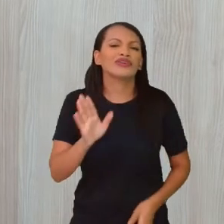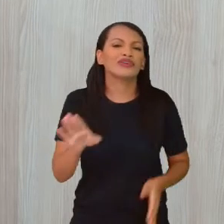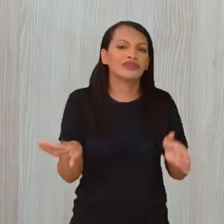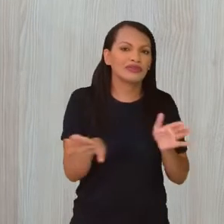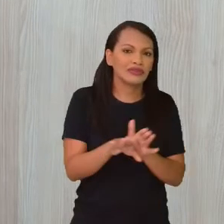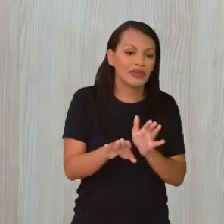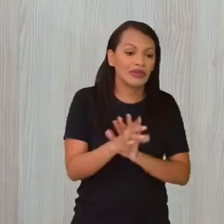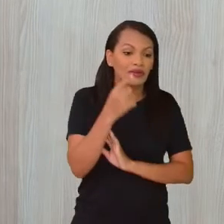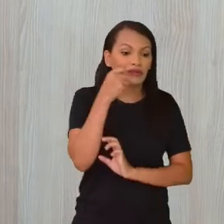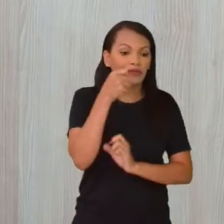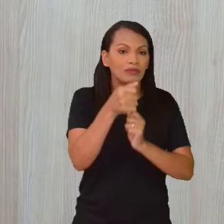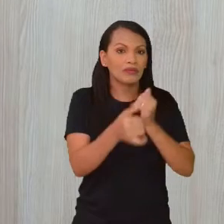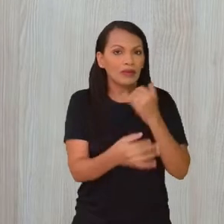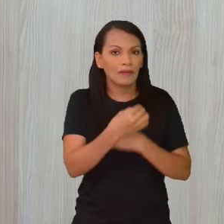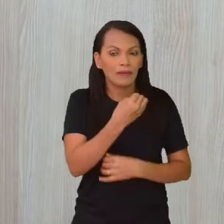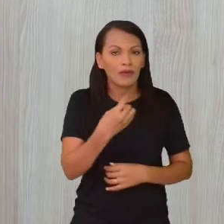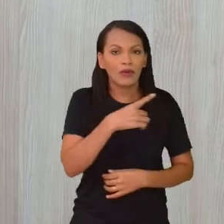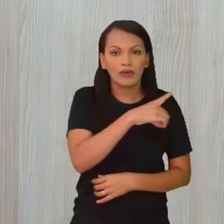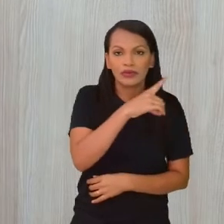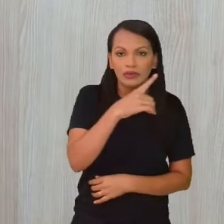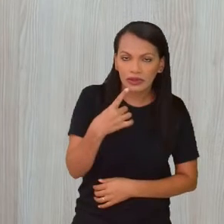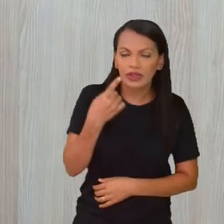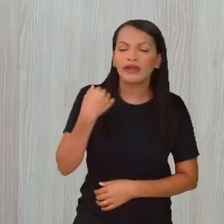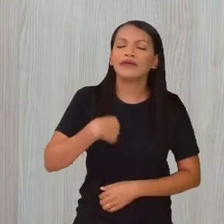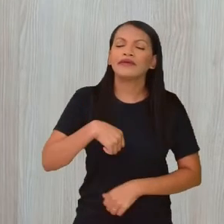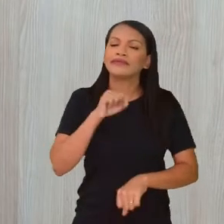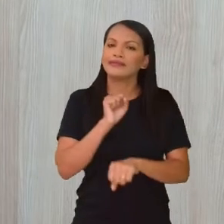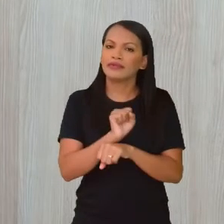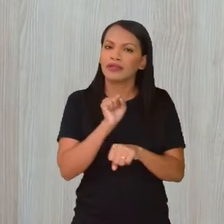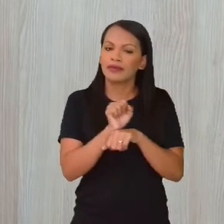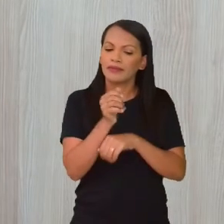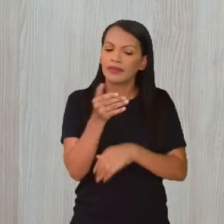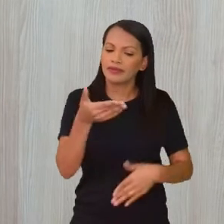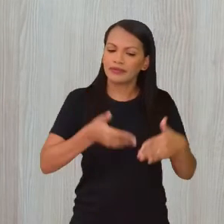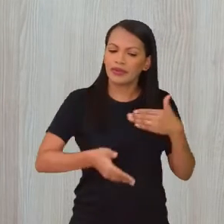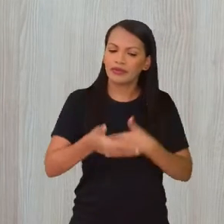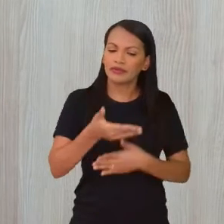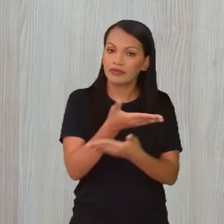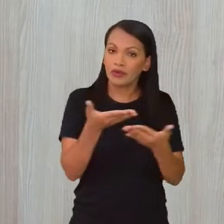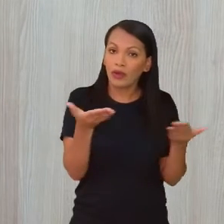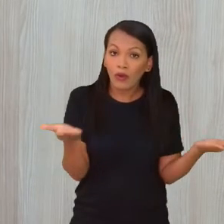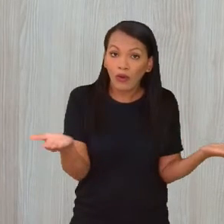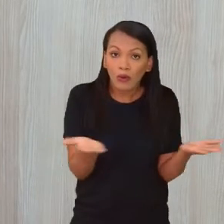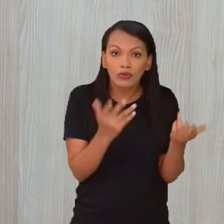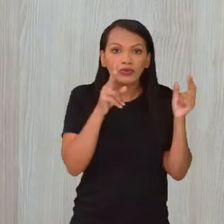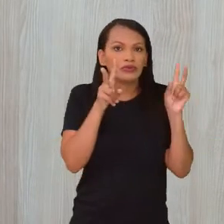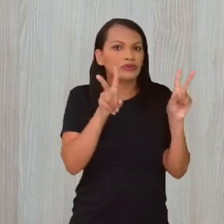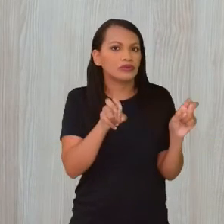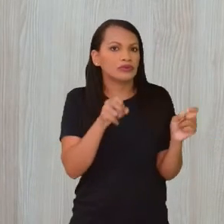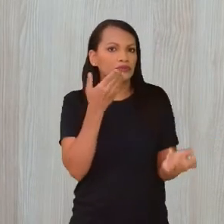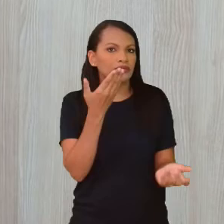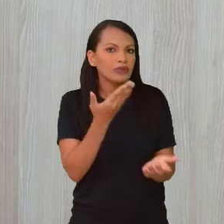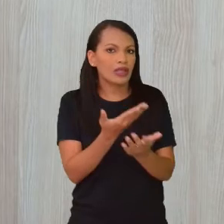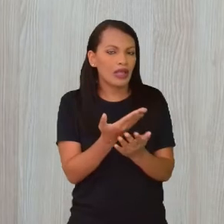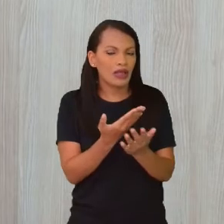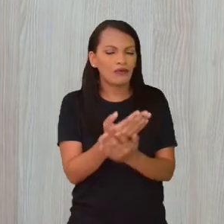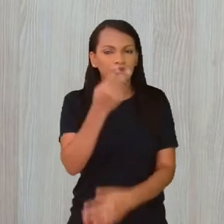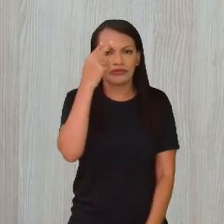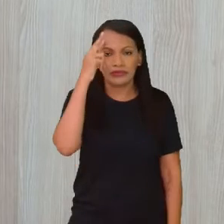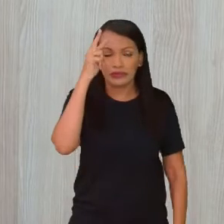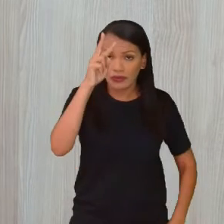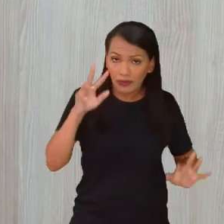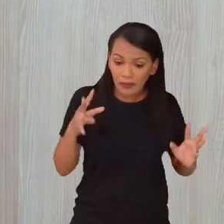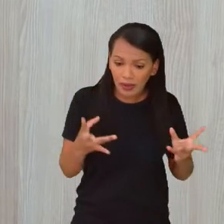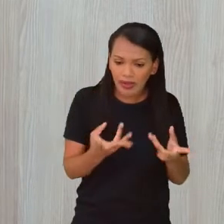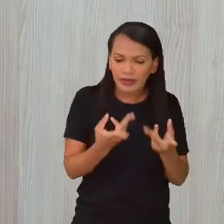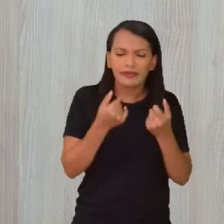aqui no chat. Aguardo a participação de vocês. Hoje, com uma temática aqui, né, nessa aula de história maravilhosa,